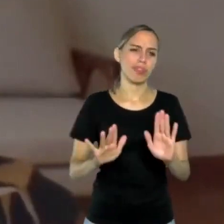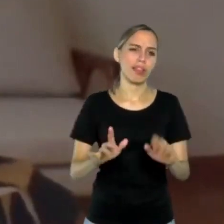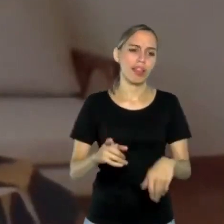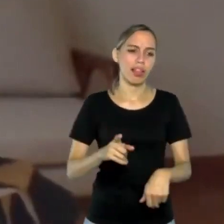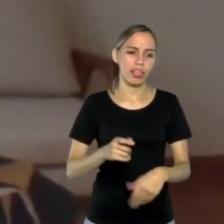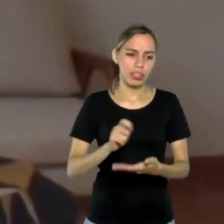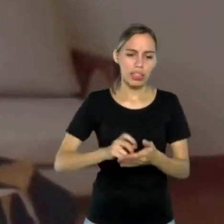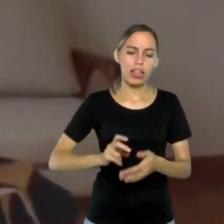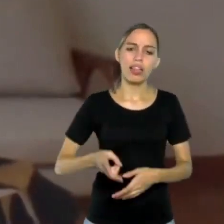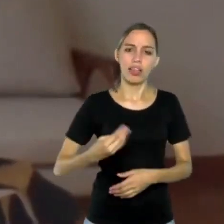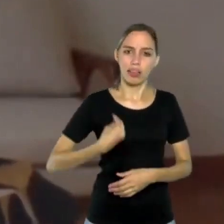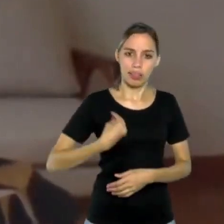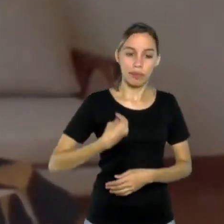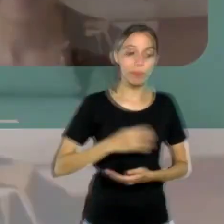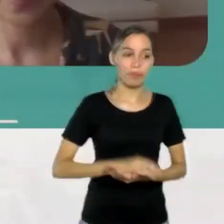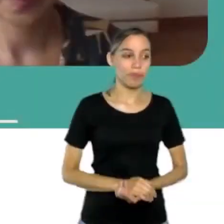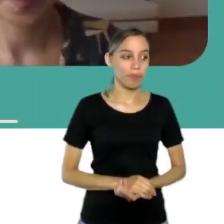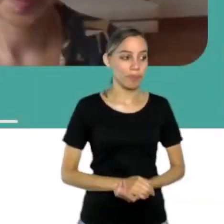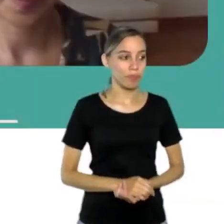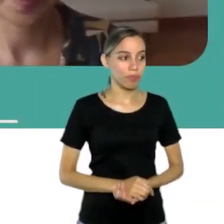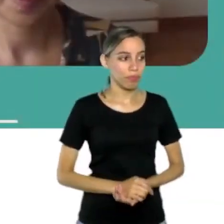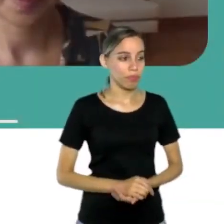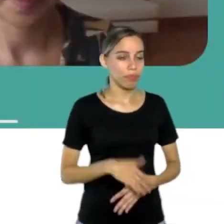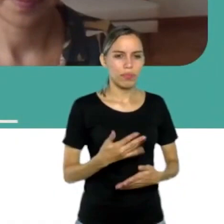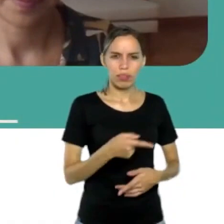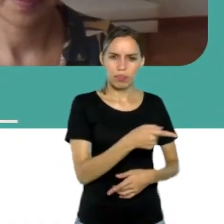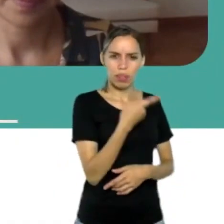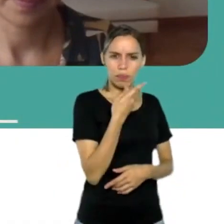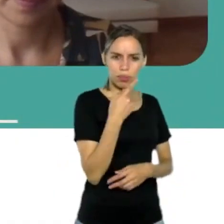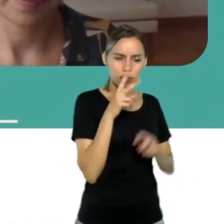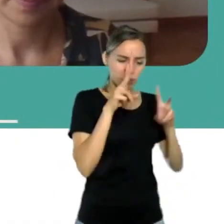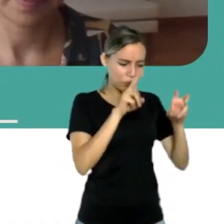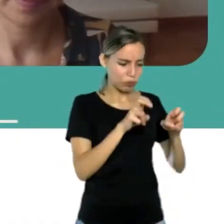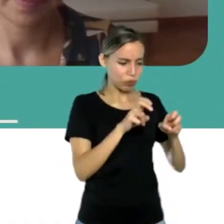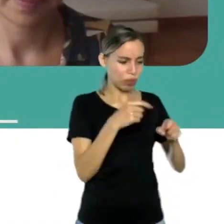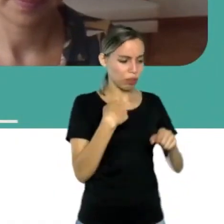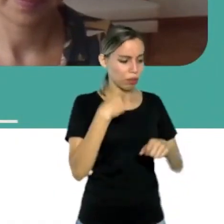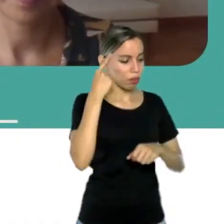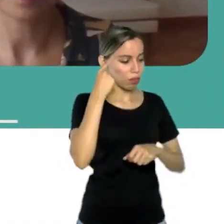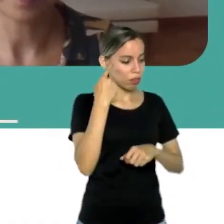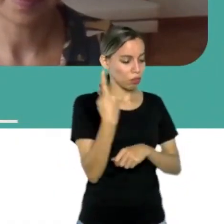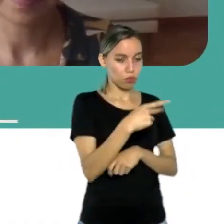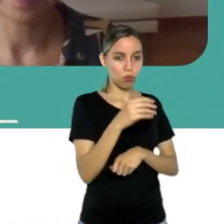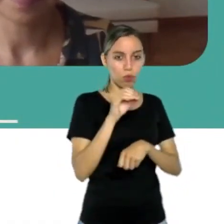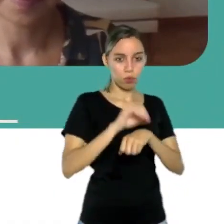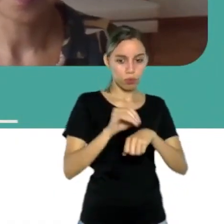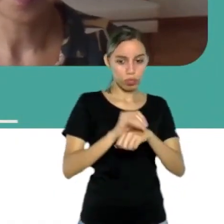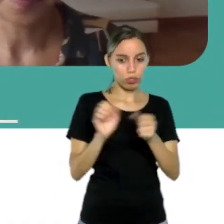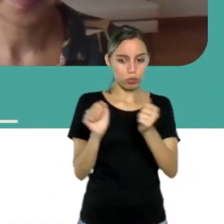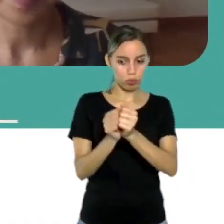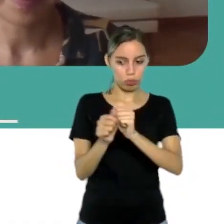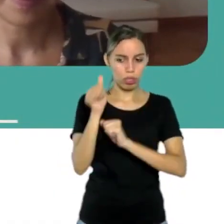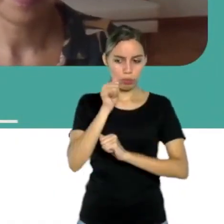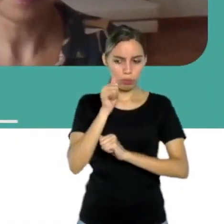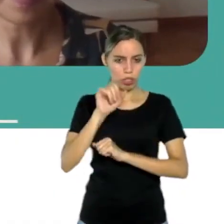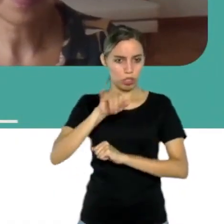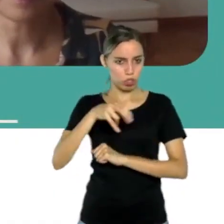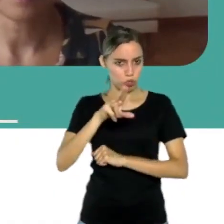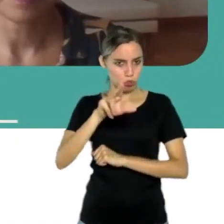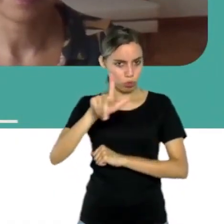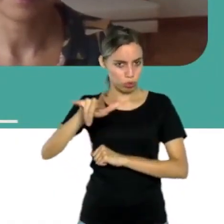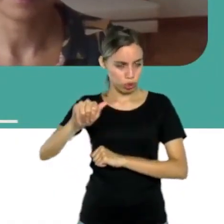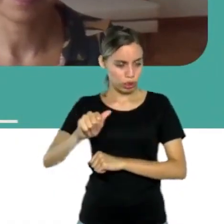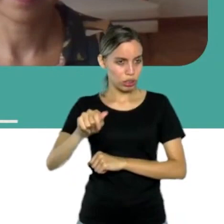Você falando isso, eu pensei nessa sua oficina com a Júlia, né? Foi um lugar de escrita,